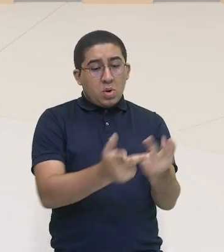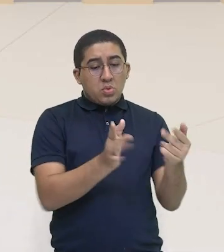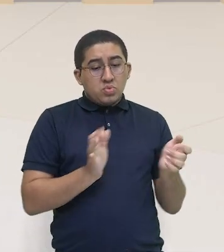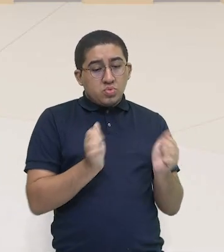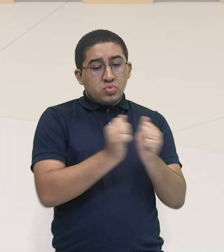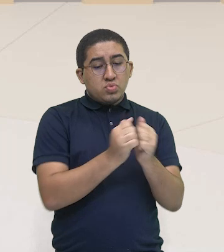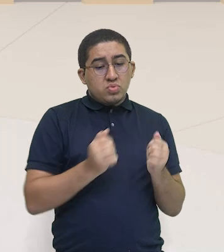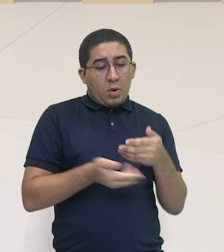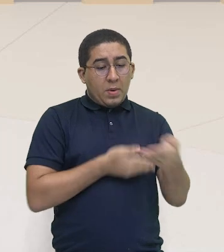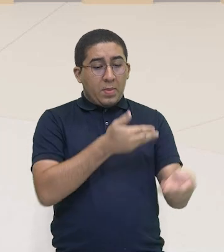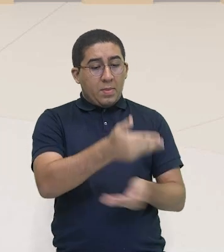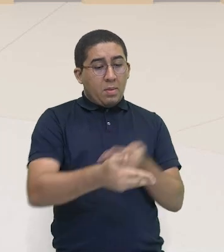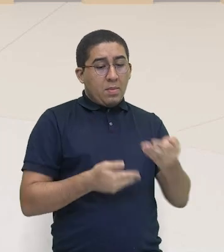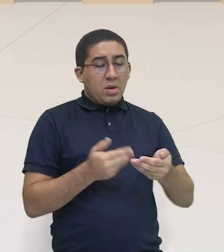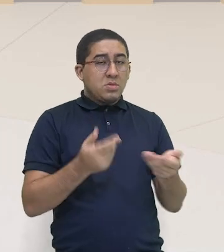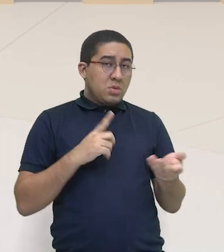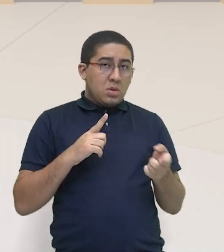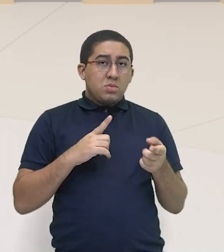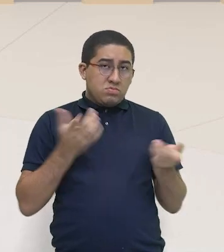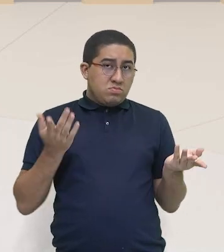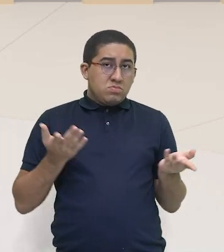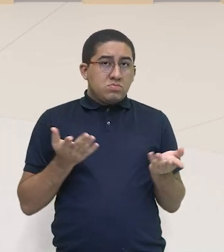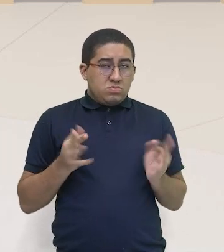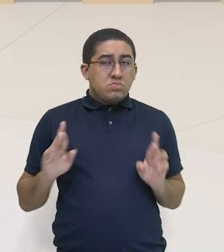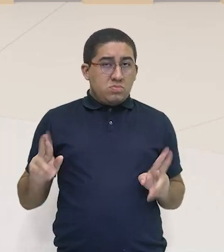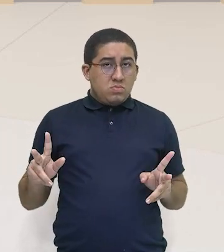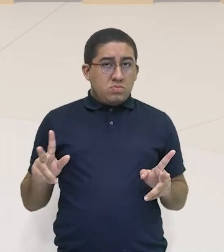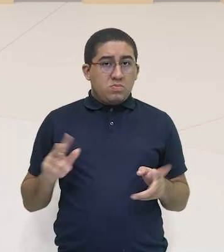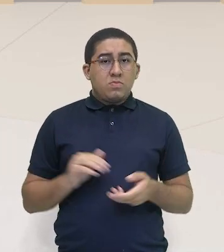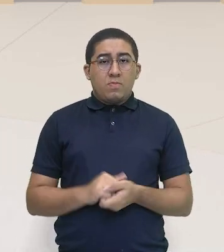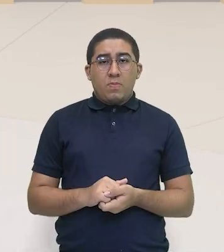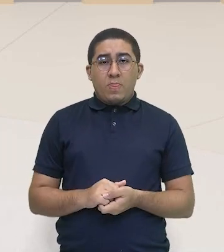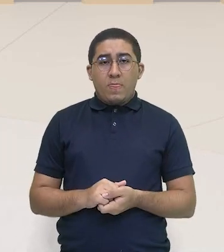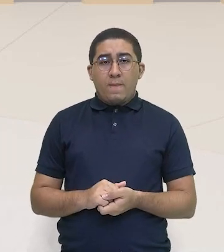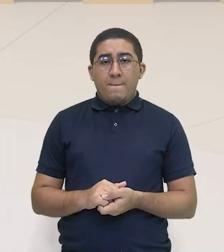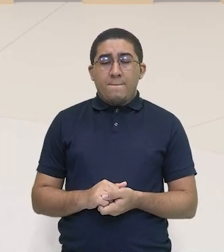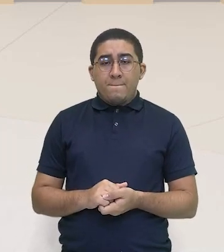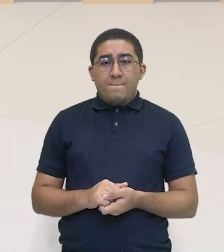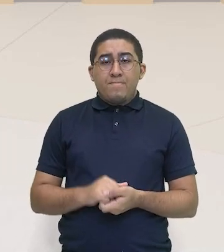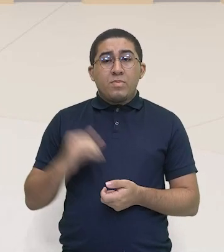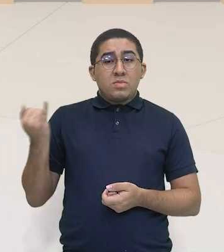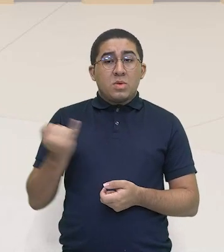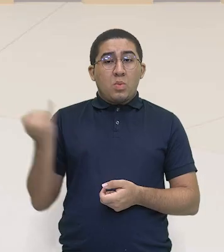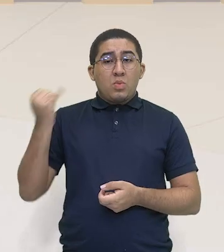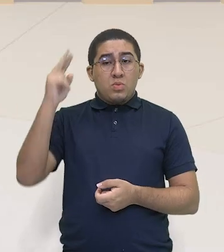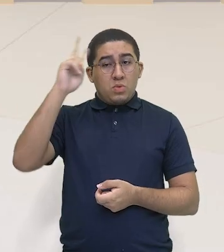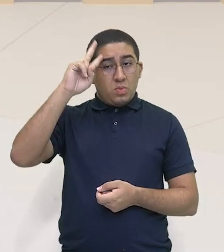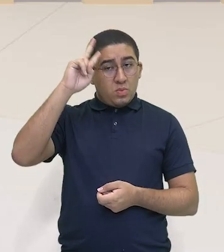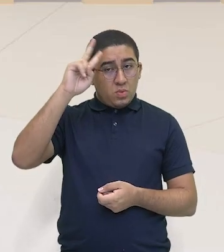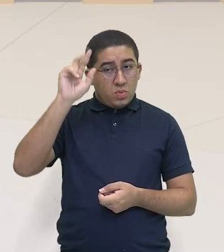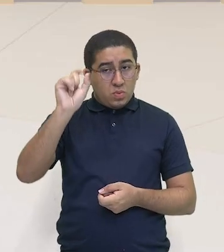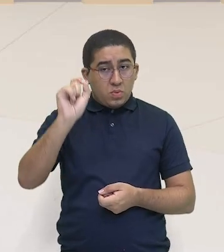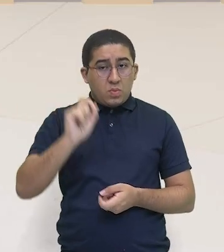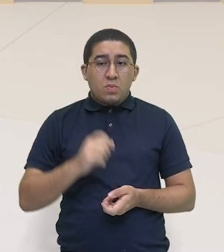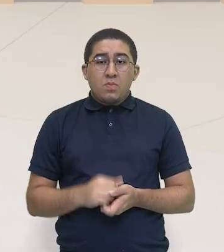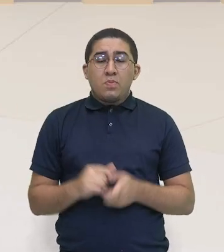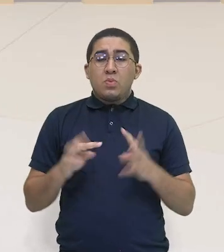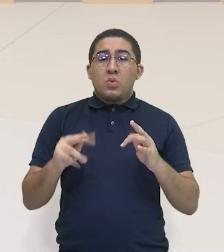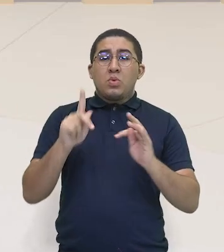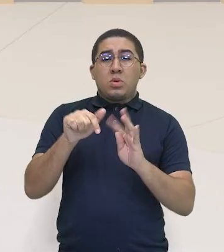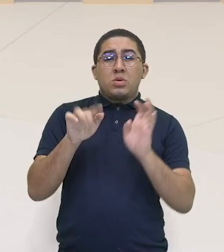juntos, convivendo, dividindo. Na orgânica, não. É importante, né, a gente lembrar, pessoal, que essas formas